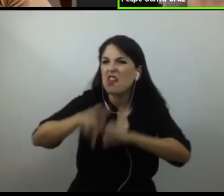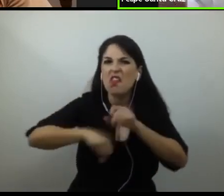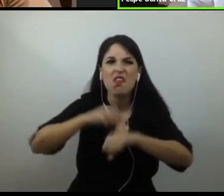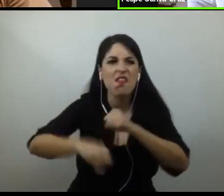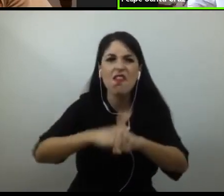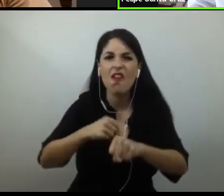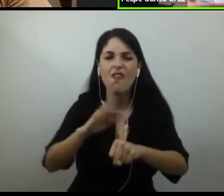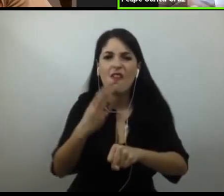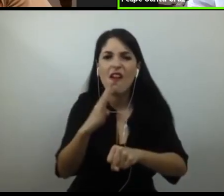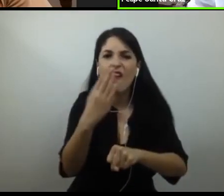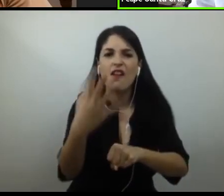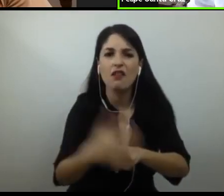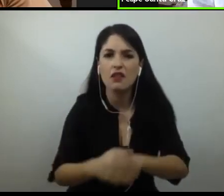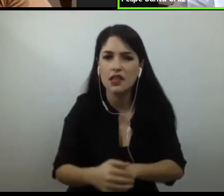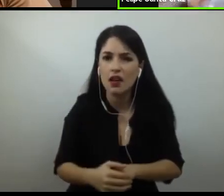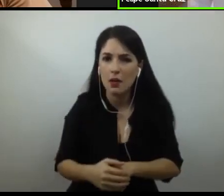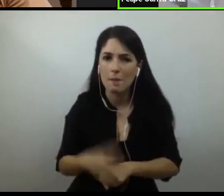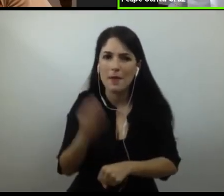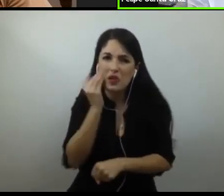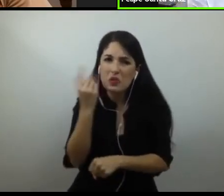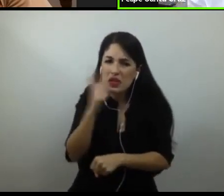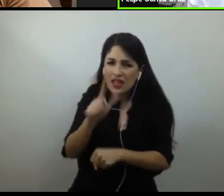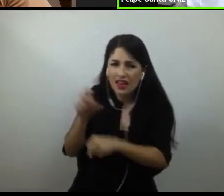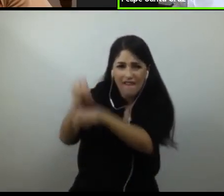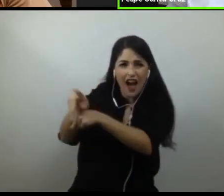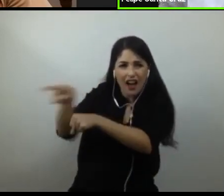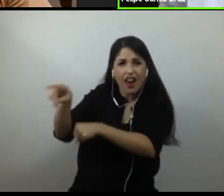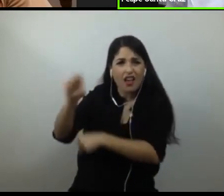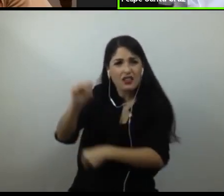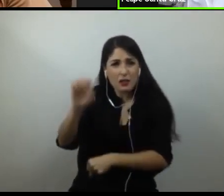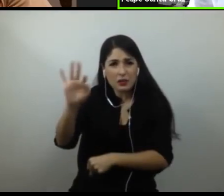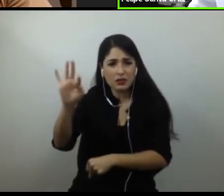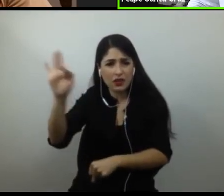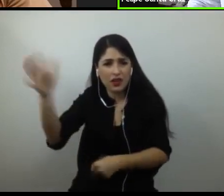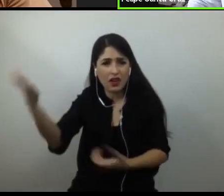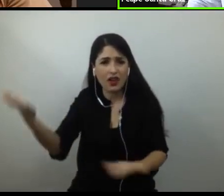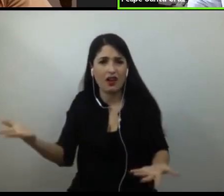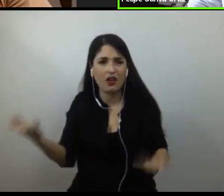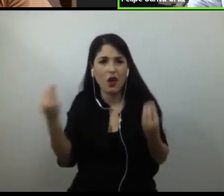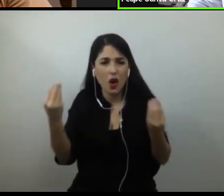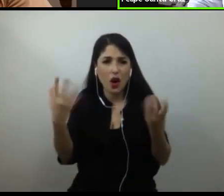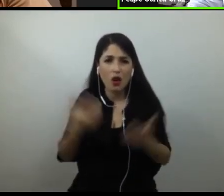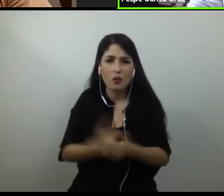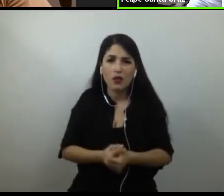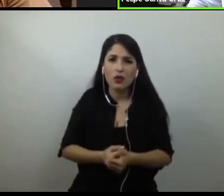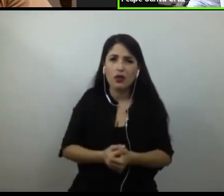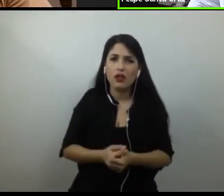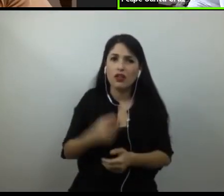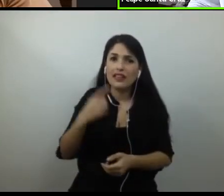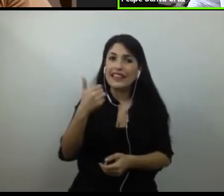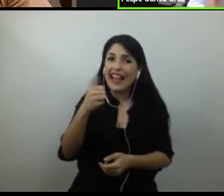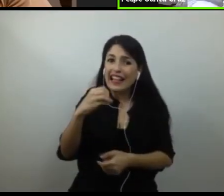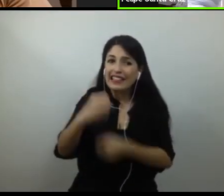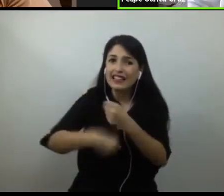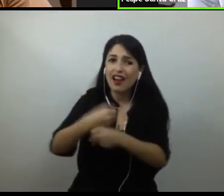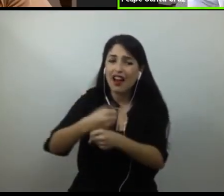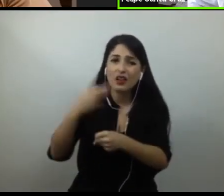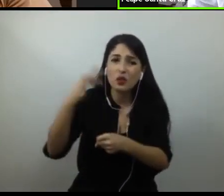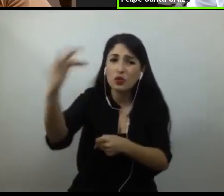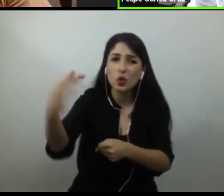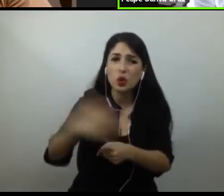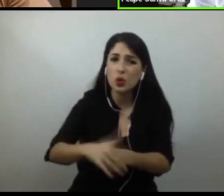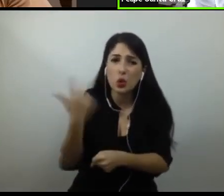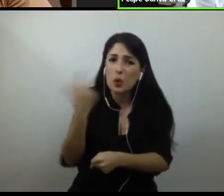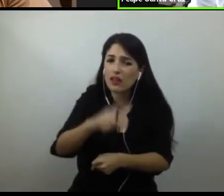do mundo, a sua biografia, não ter como olhar, como disse o Haddad, no olho de um filho daqui a 10 anos. Porque fez